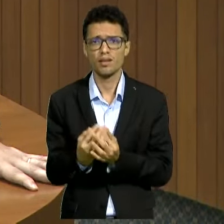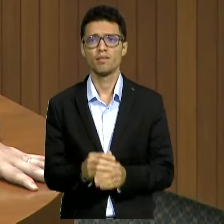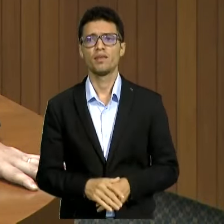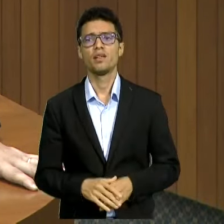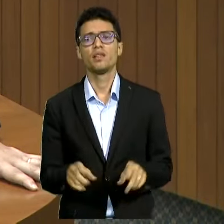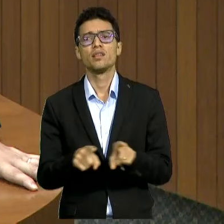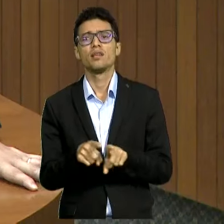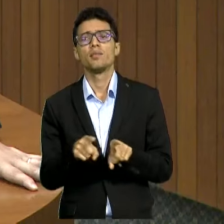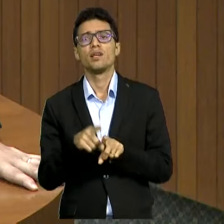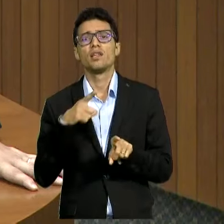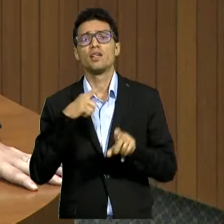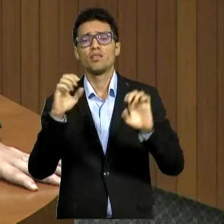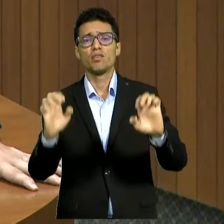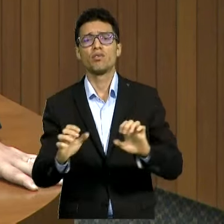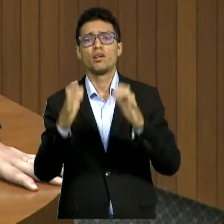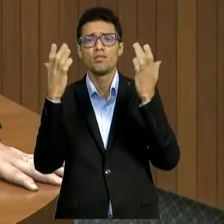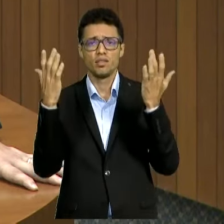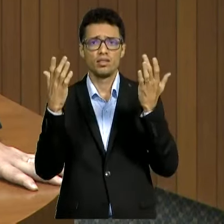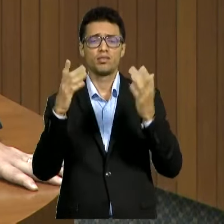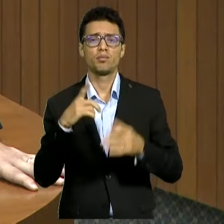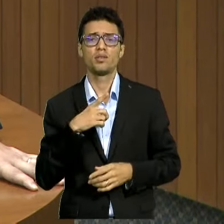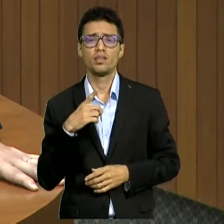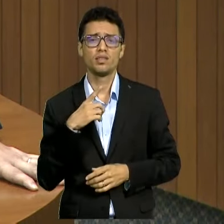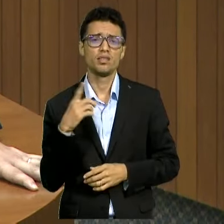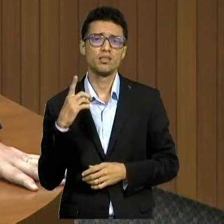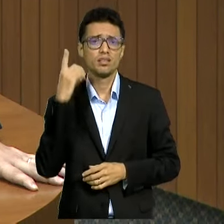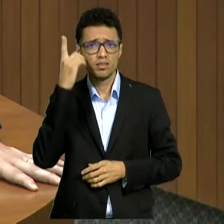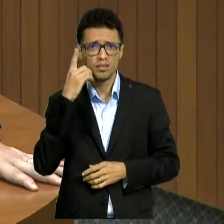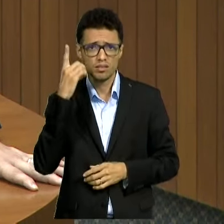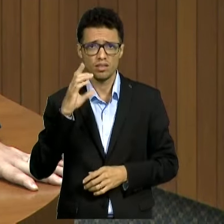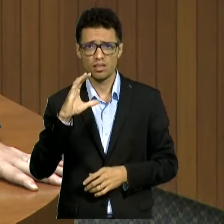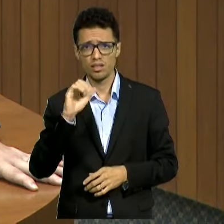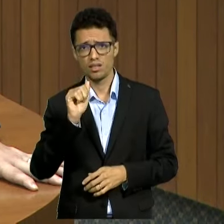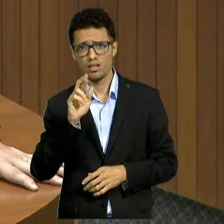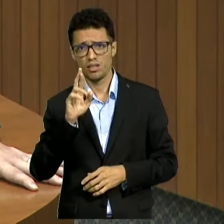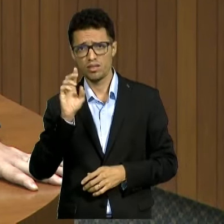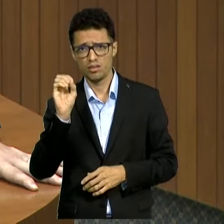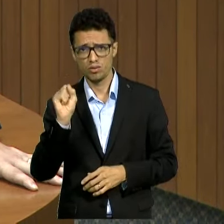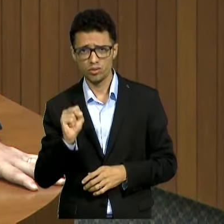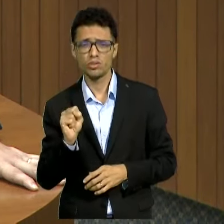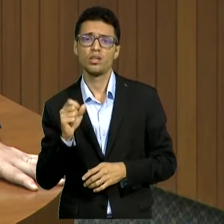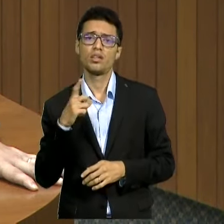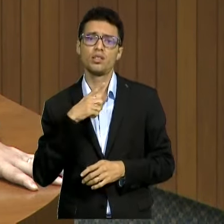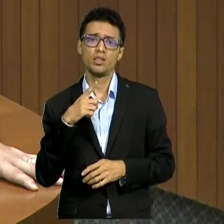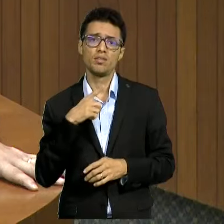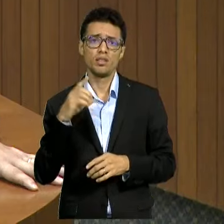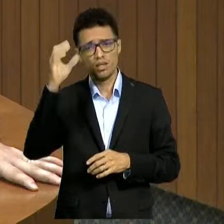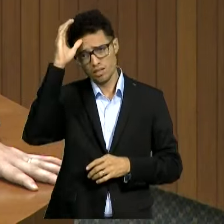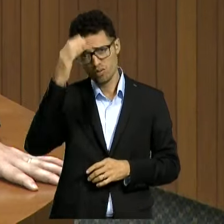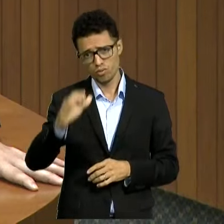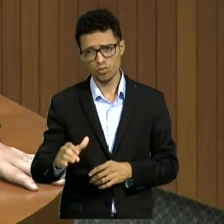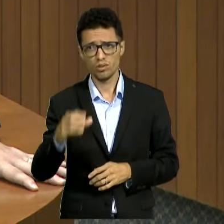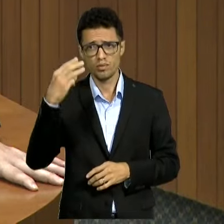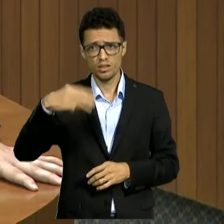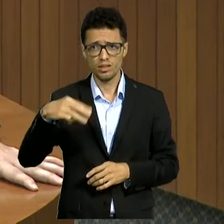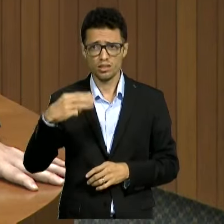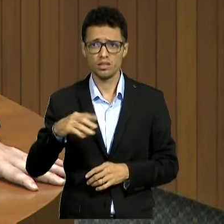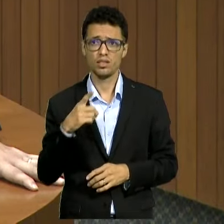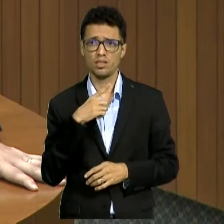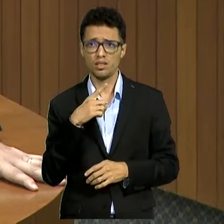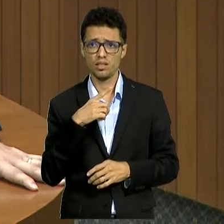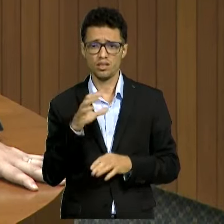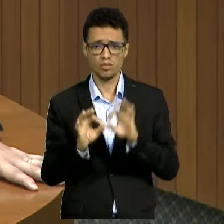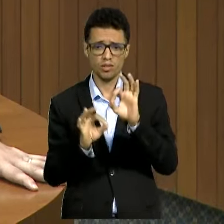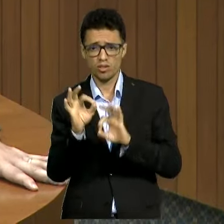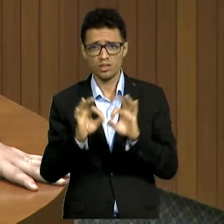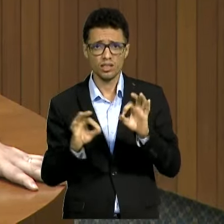num grande evento realizado pelo deputado Carlos Lula, que reuniu a cultura maranhense, criando a frente parlamentar em defesa da cultura do nosso Estado.